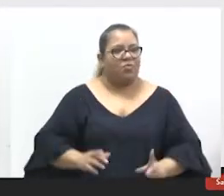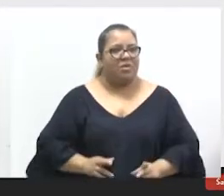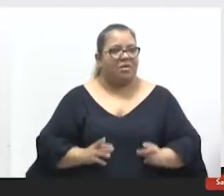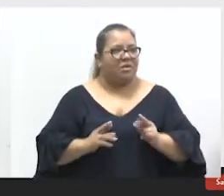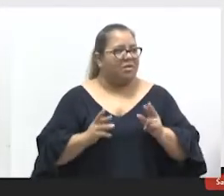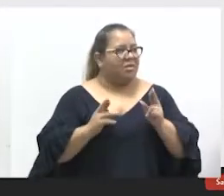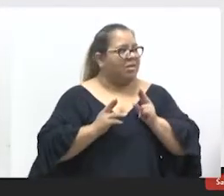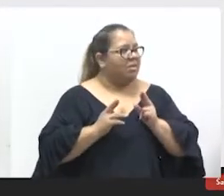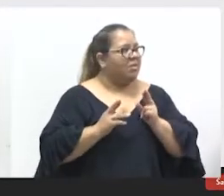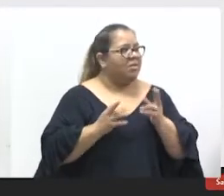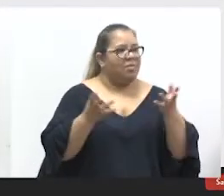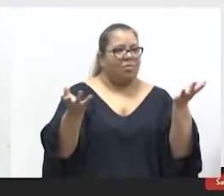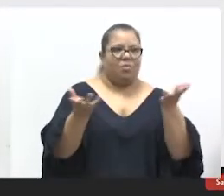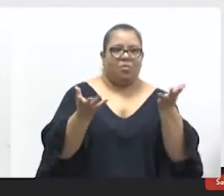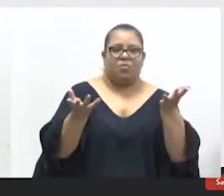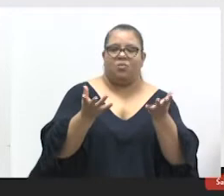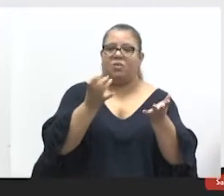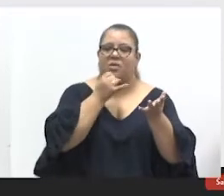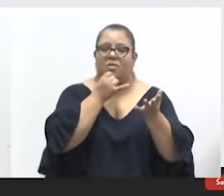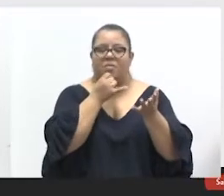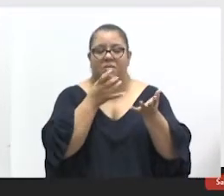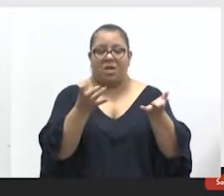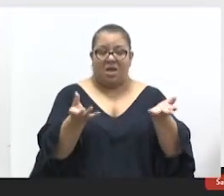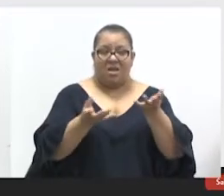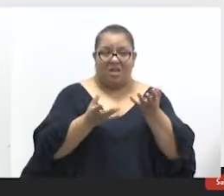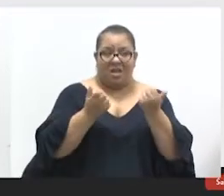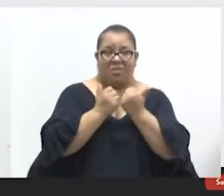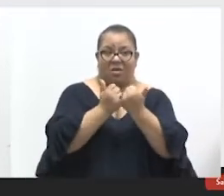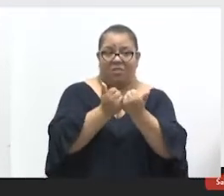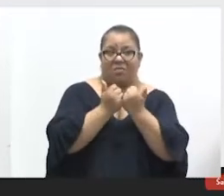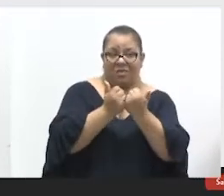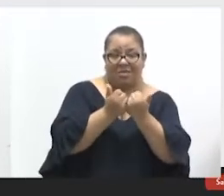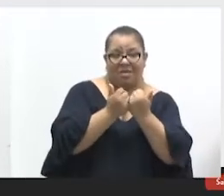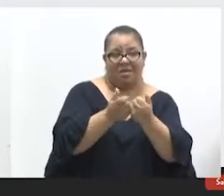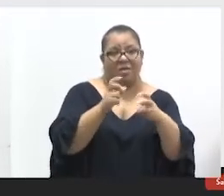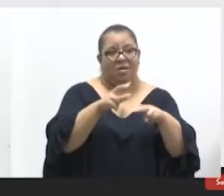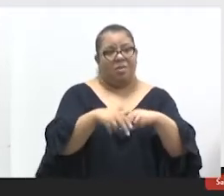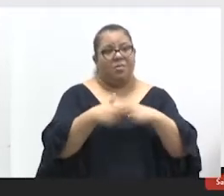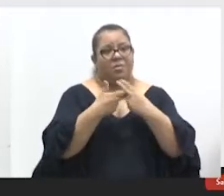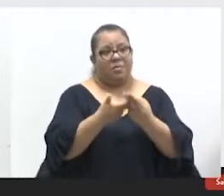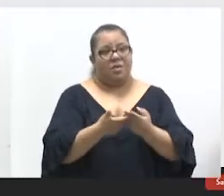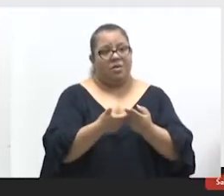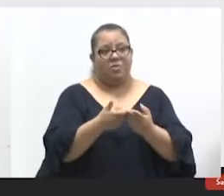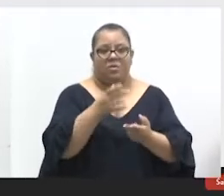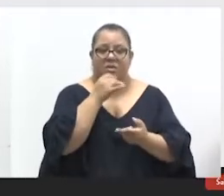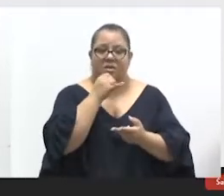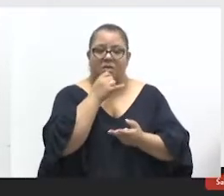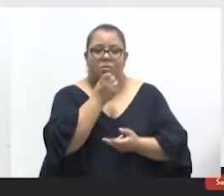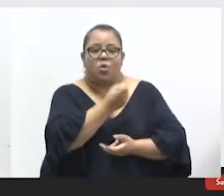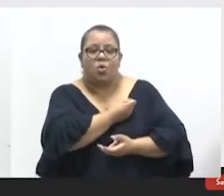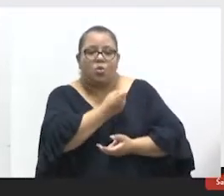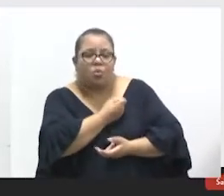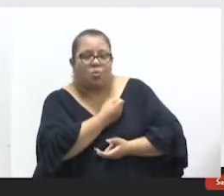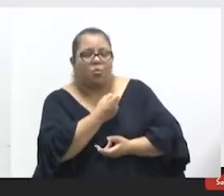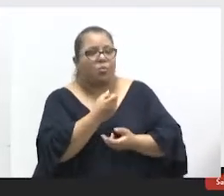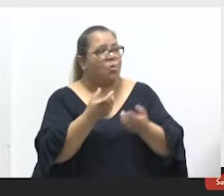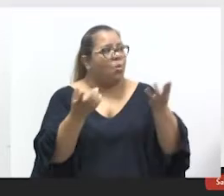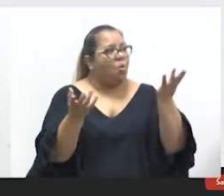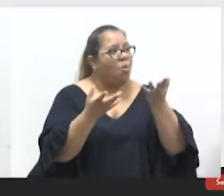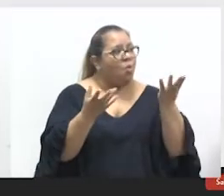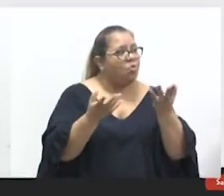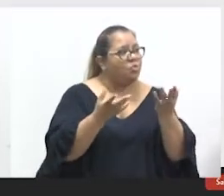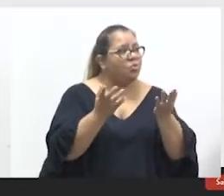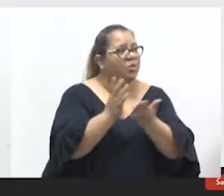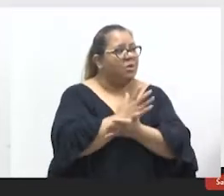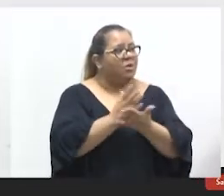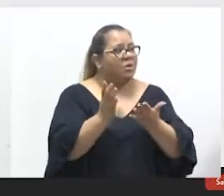e aí eu quero apenas reforçar, né, foi falado do número de casos, então eu trago aqui a questão da taxa de